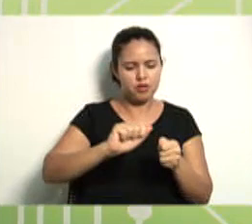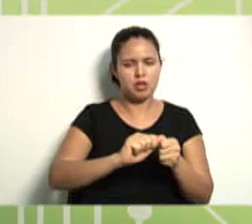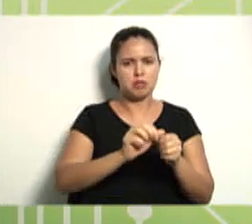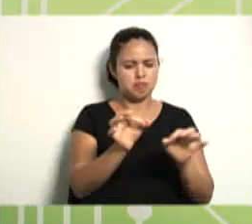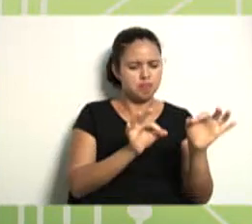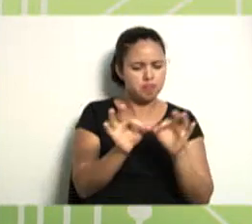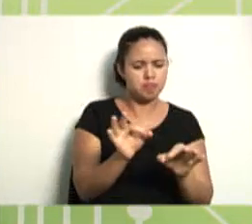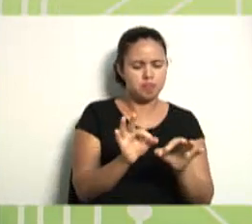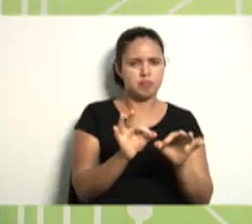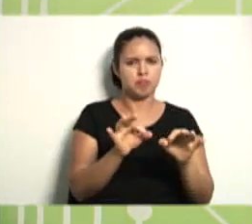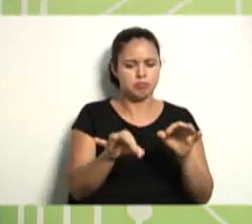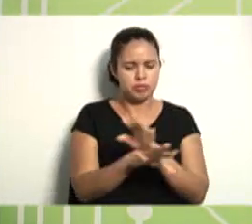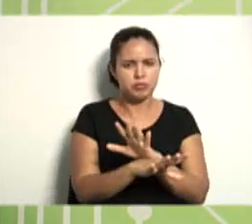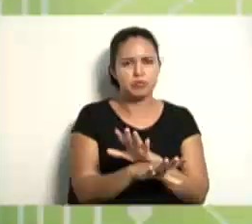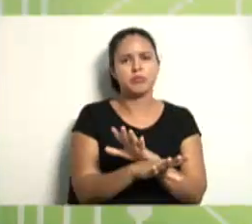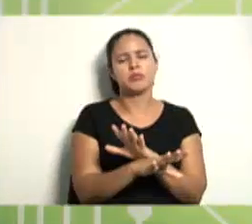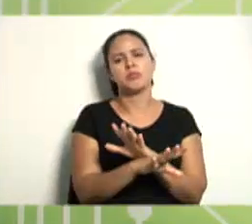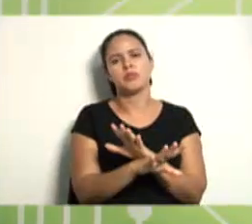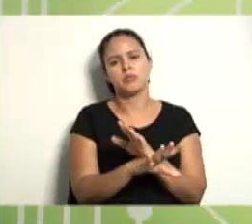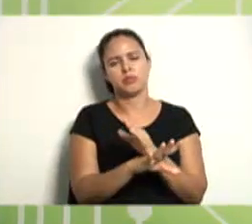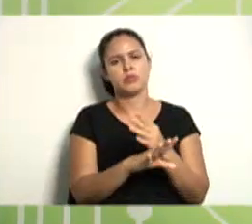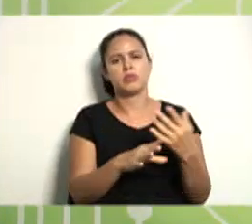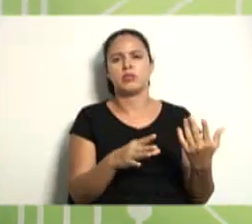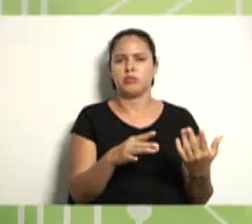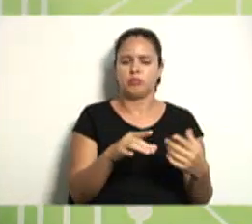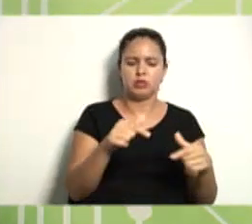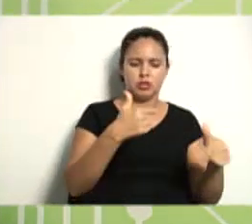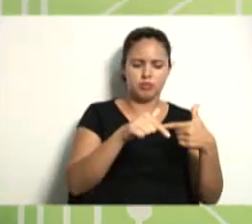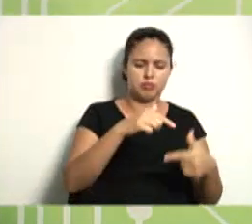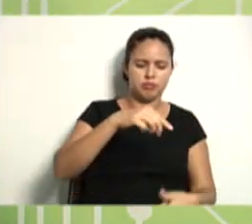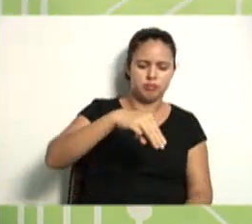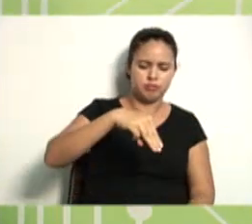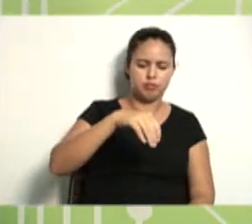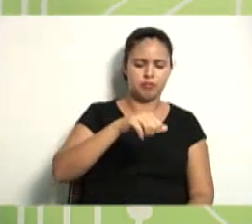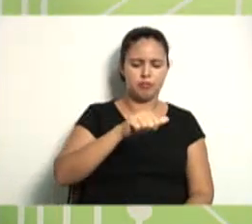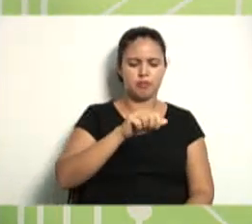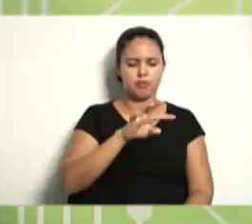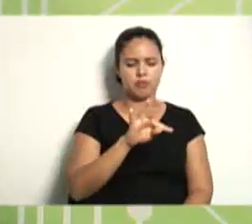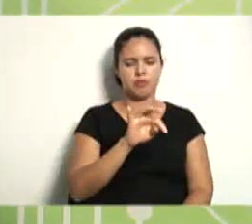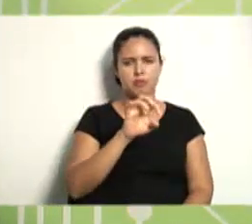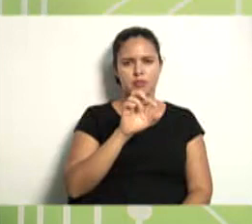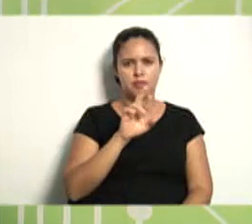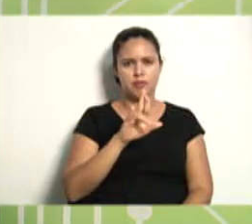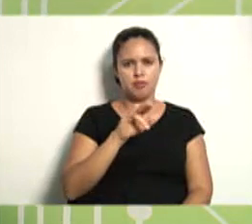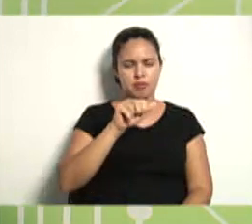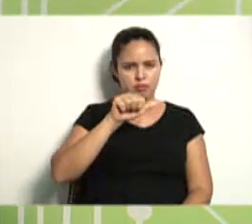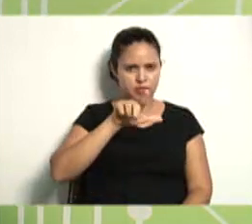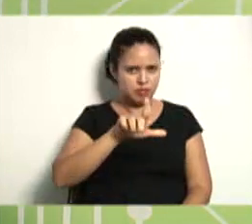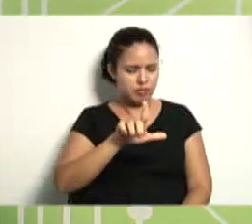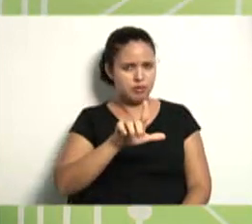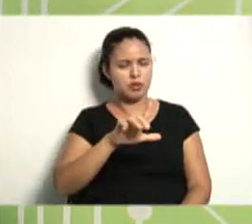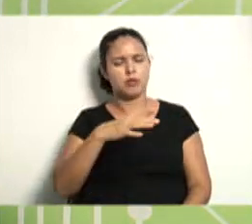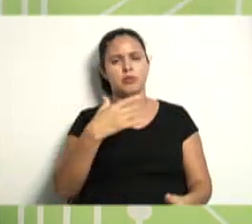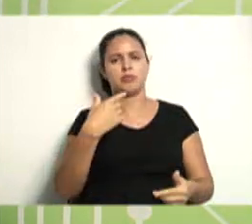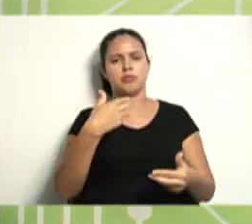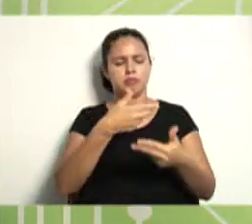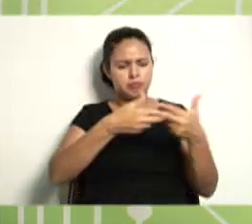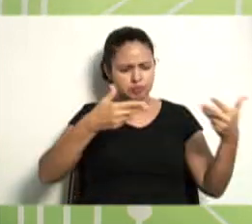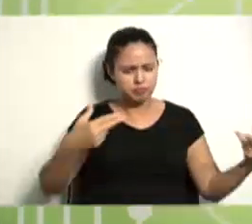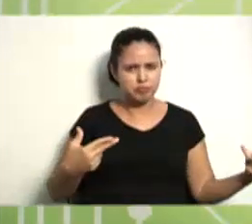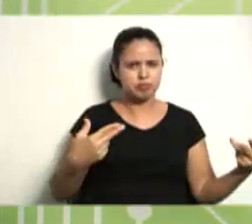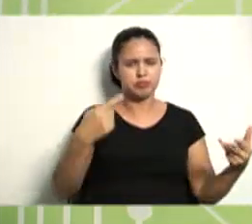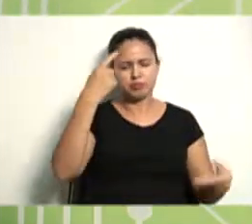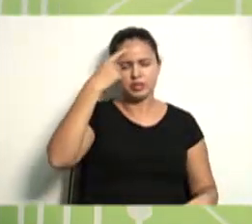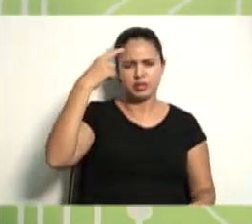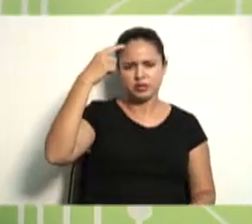daquele objeto, no caso de um trabalho material, e que realizaram a elaboração de